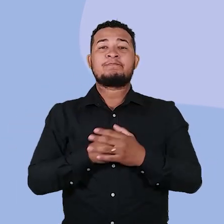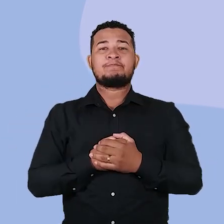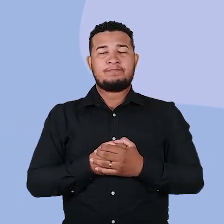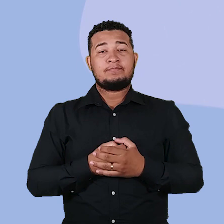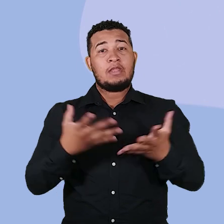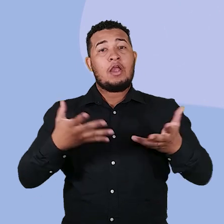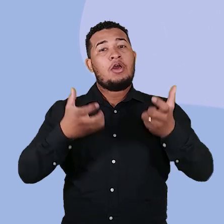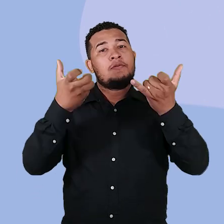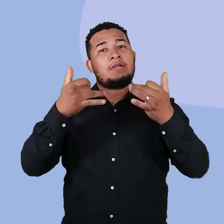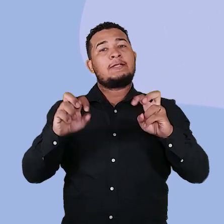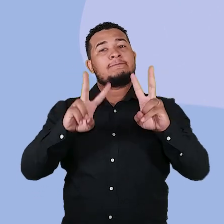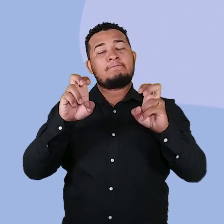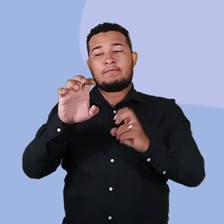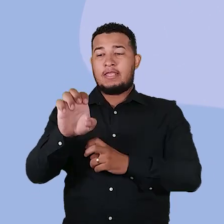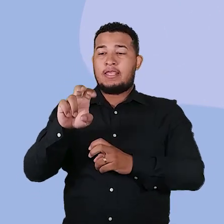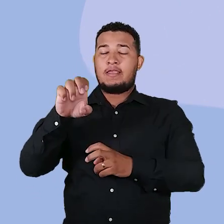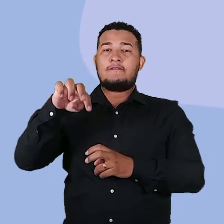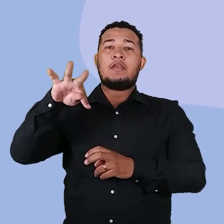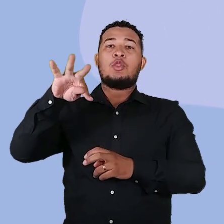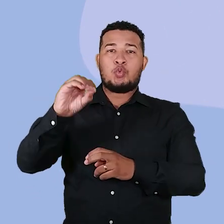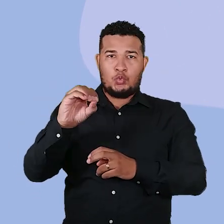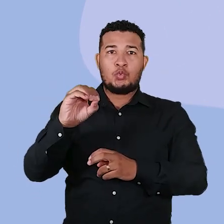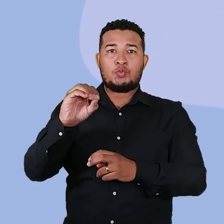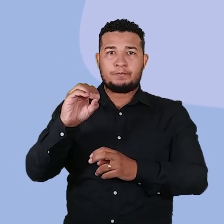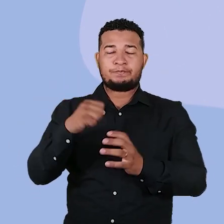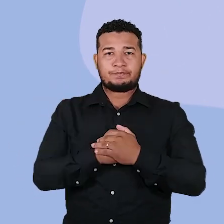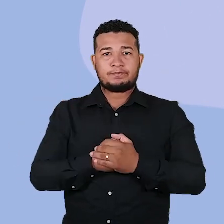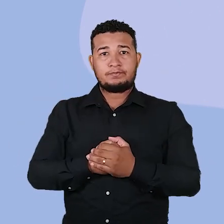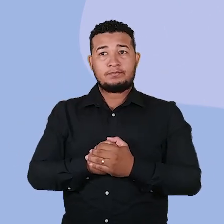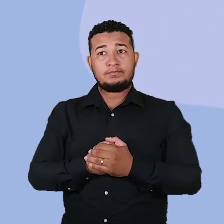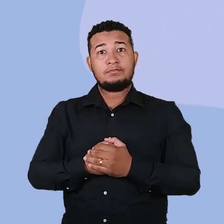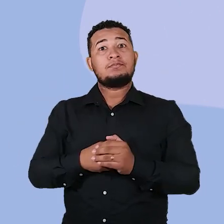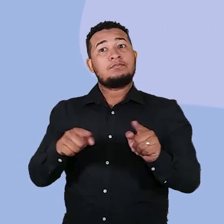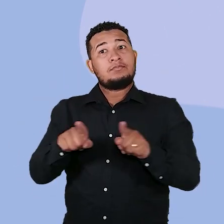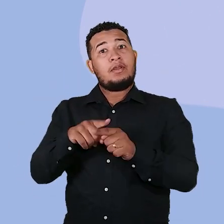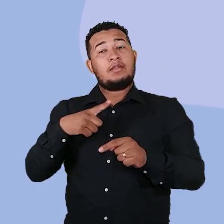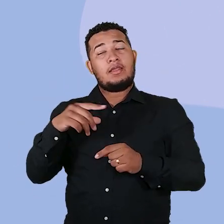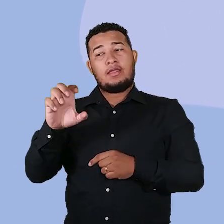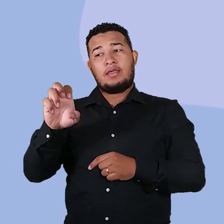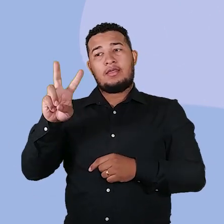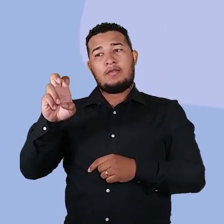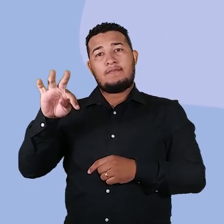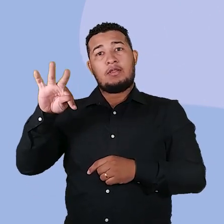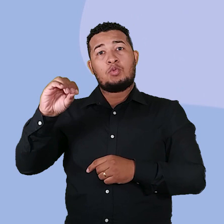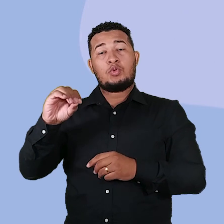aí vamos lá então de evento certo e evento impossível